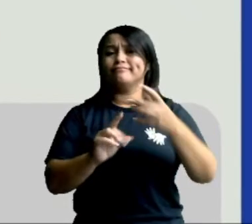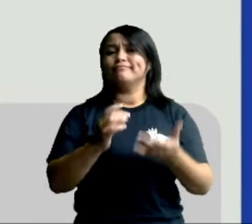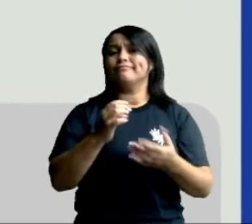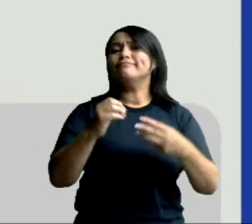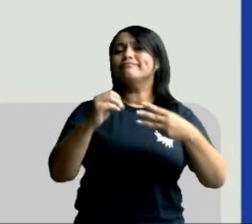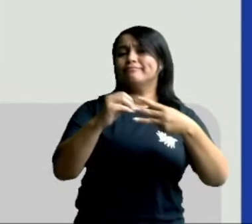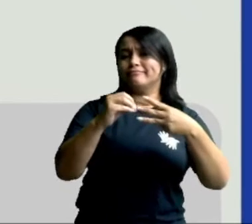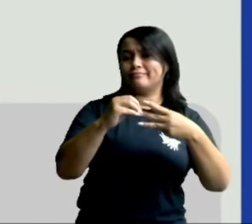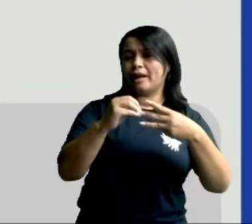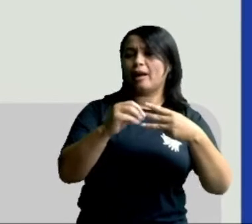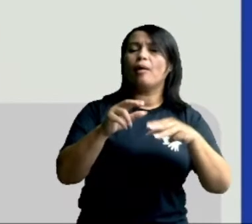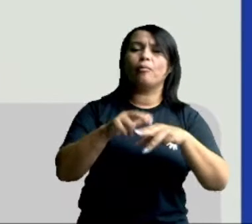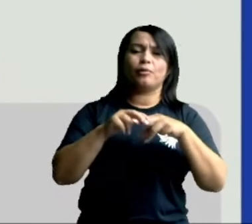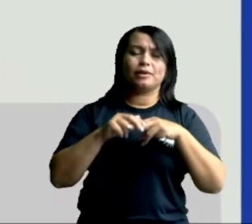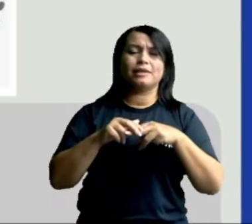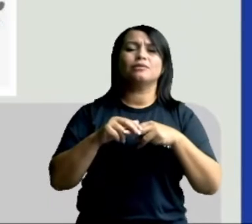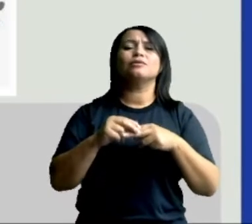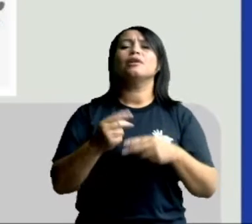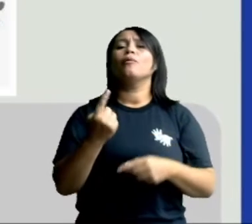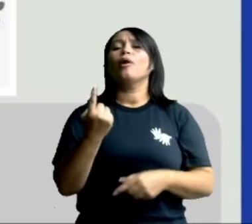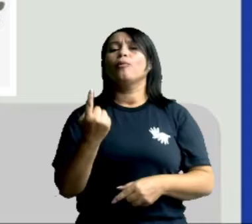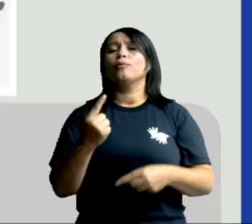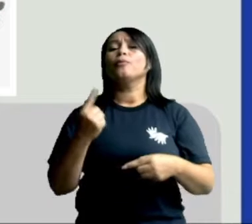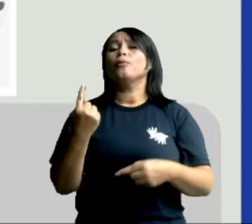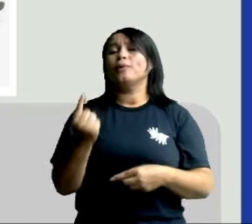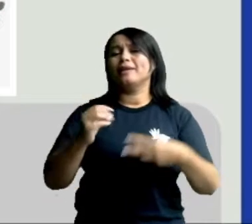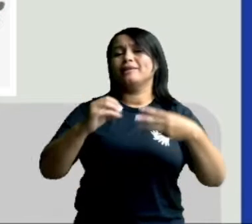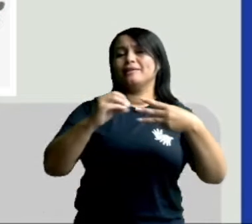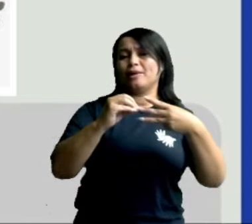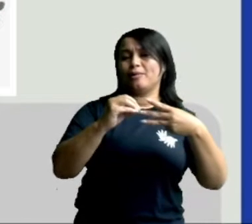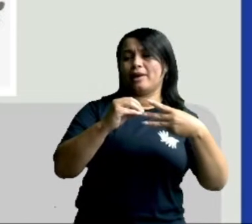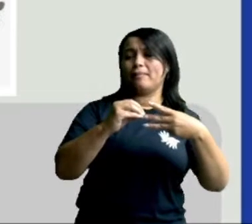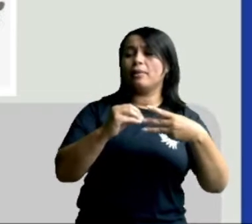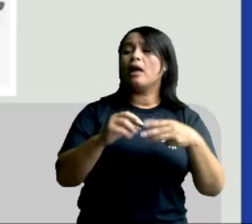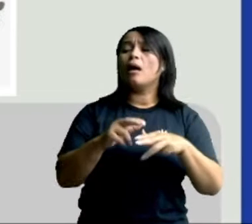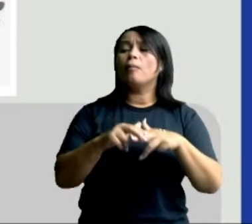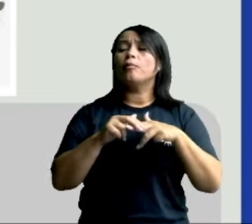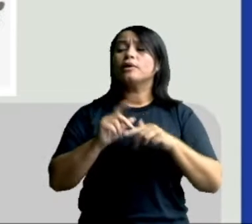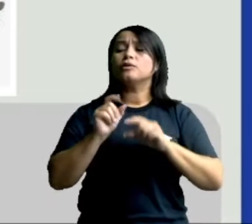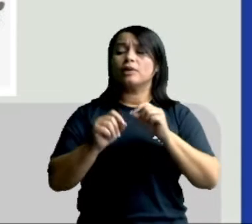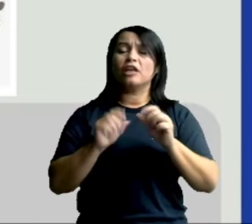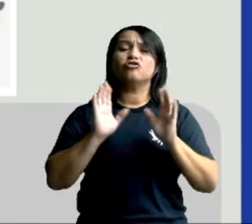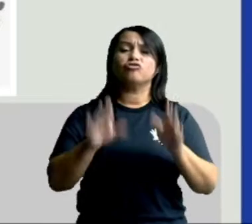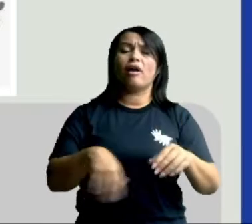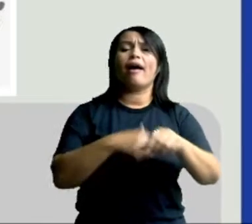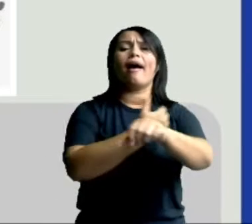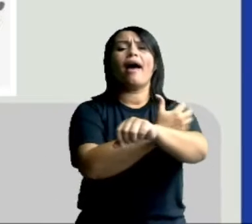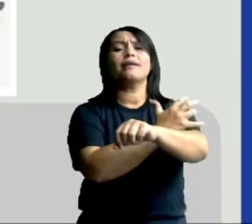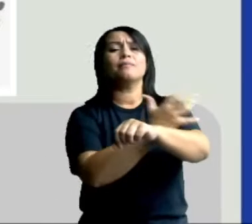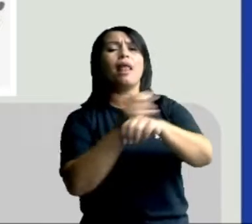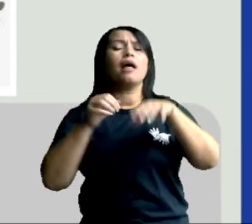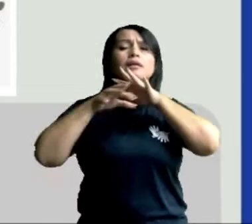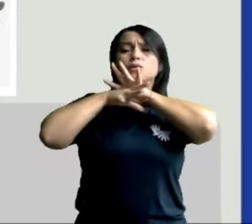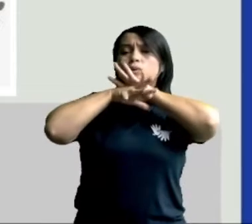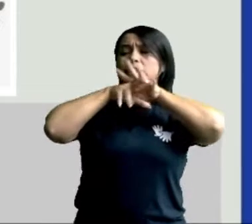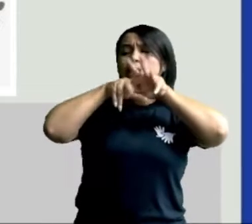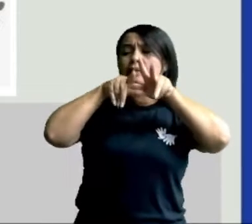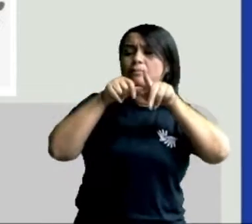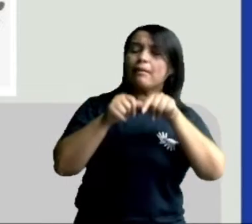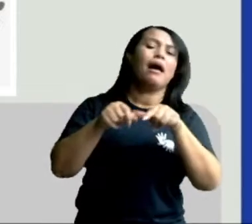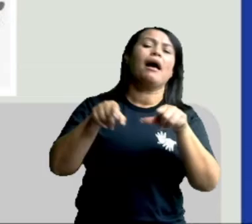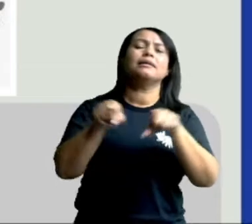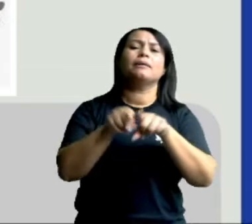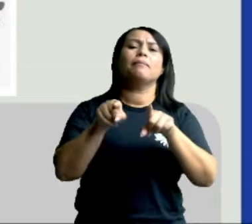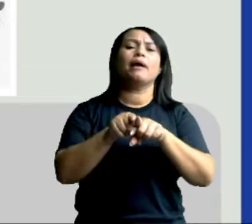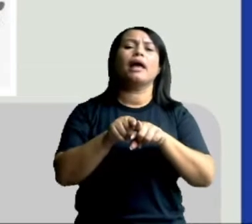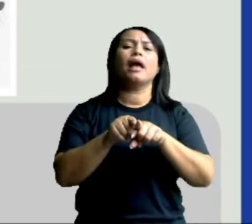chamamos de seres unicelulares, tá certo? Já as plantas, os animais,